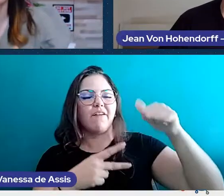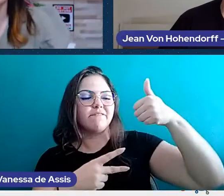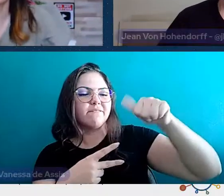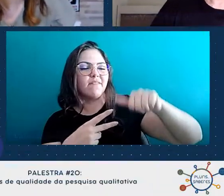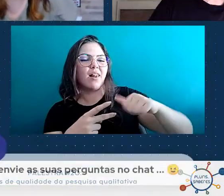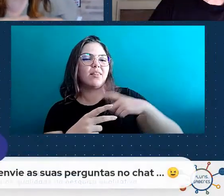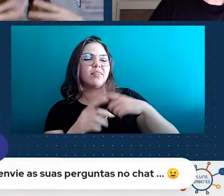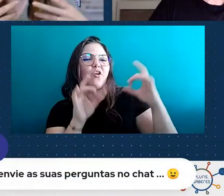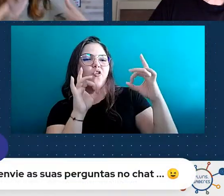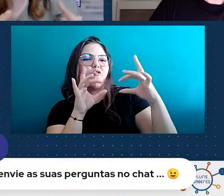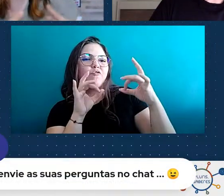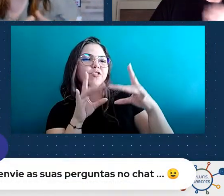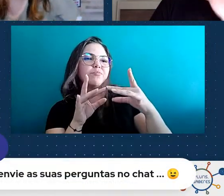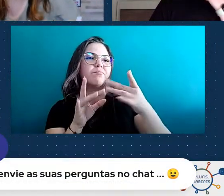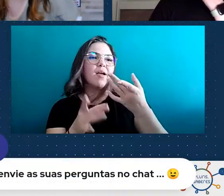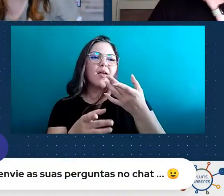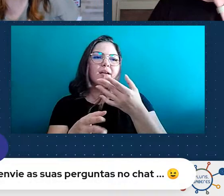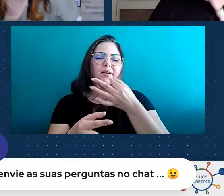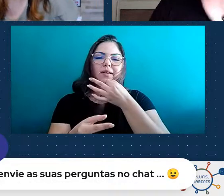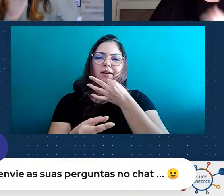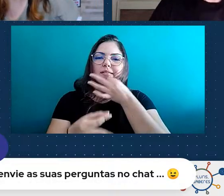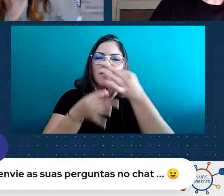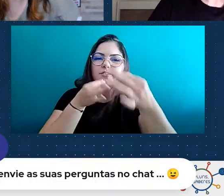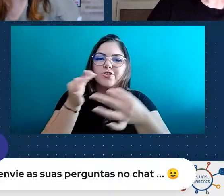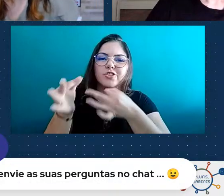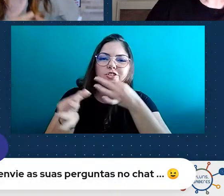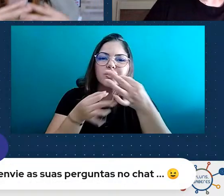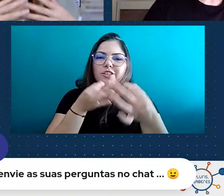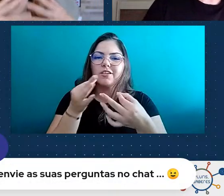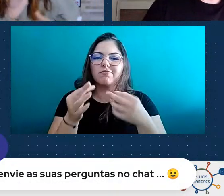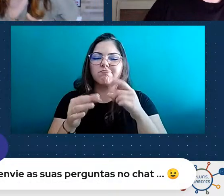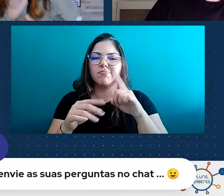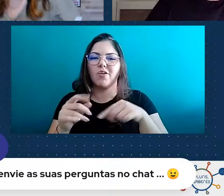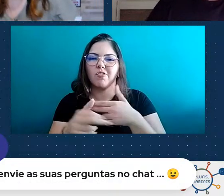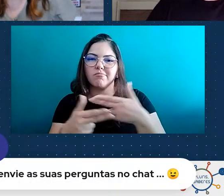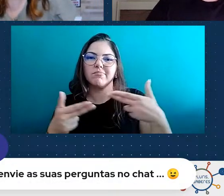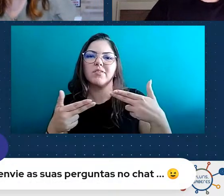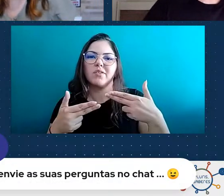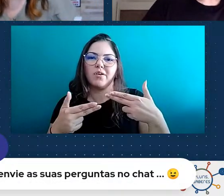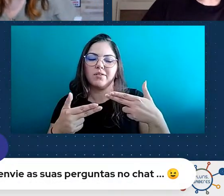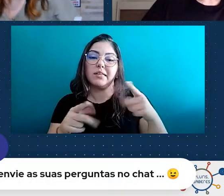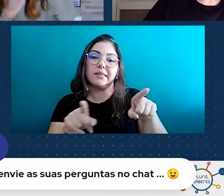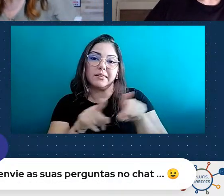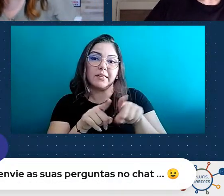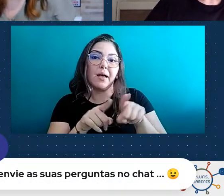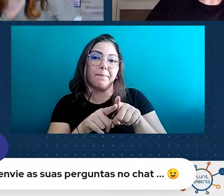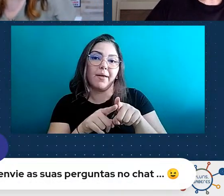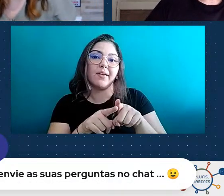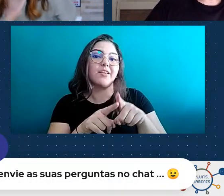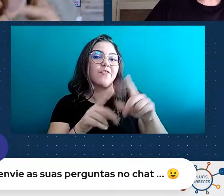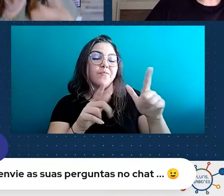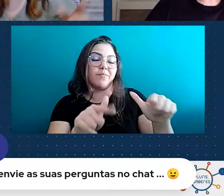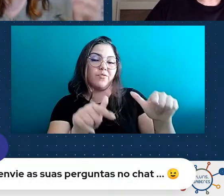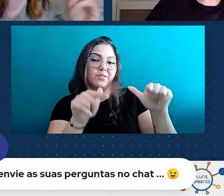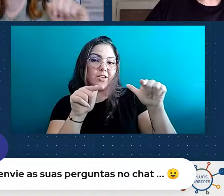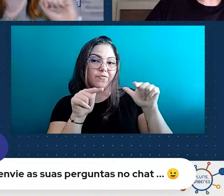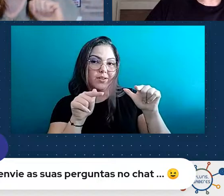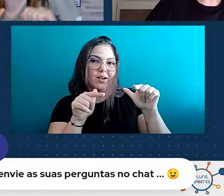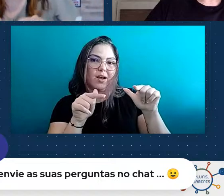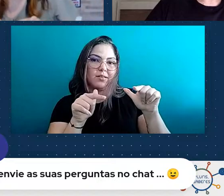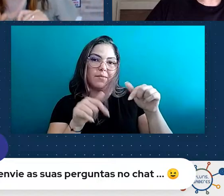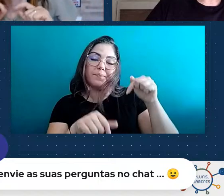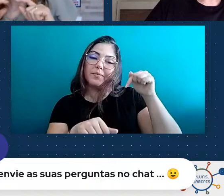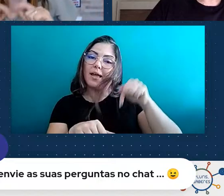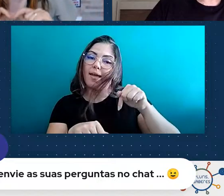nos dar algumas dicas, dizer o que você quer ver aqui no nosso canal, como também para receber o seu certificado. Esse ano não